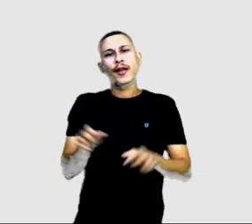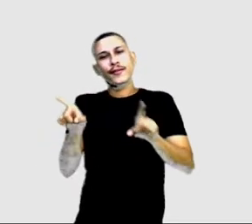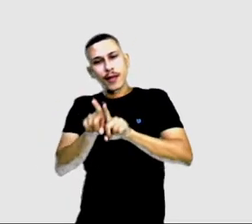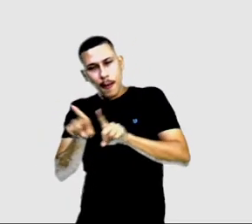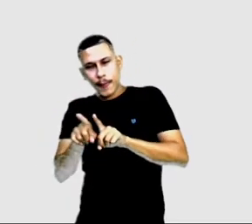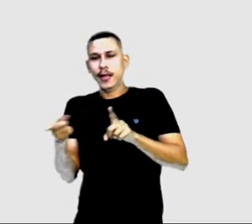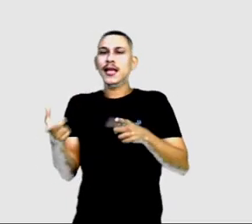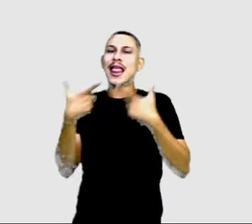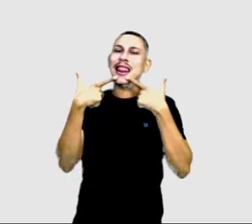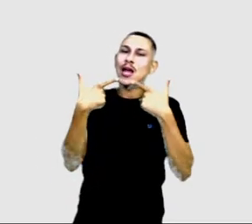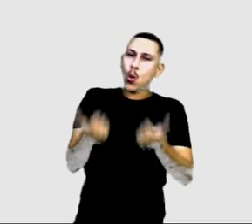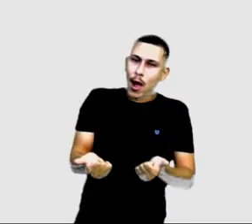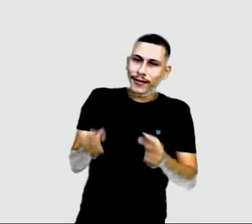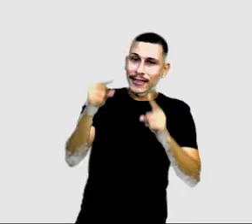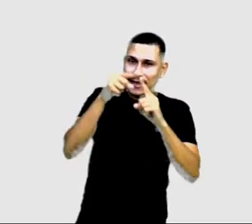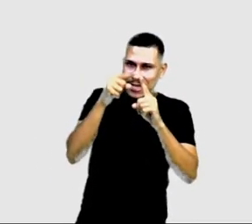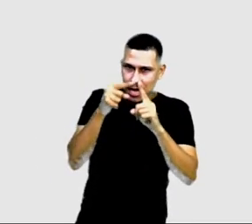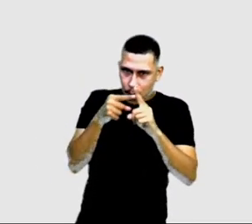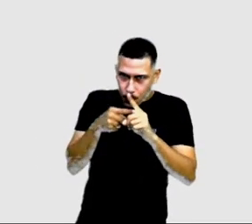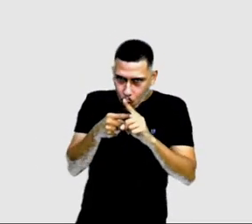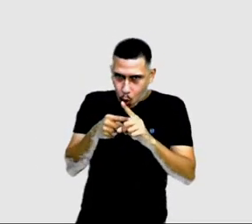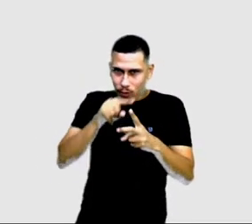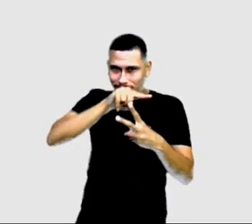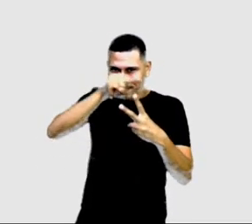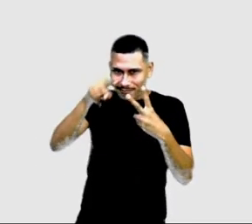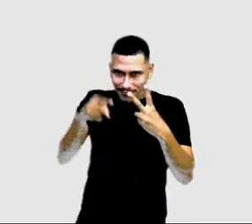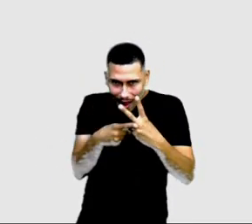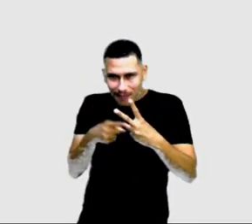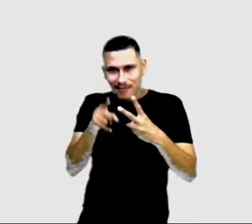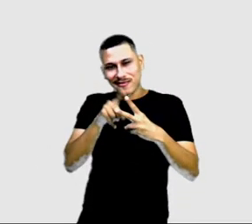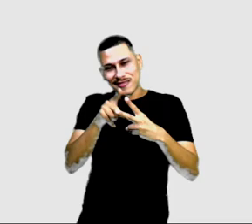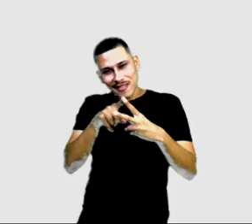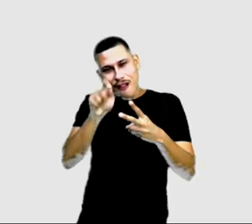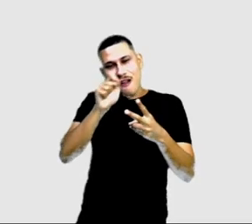e palavras. E também temos aí um texto curto.